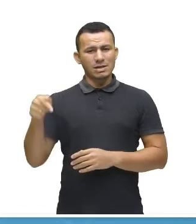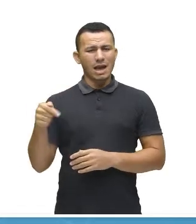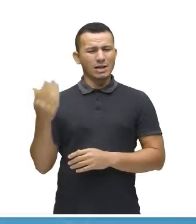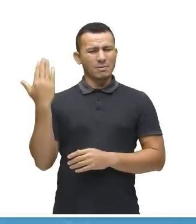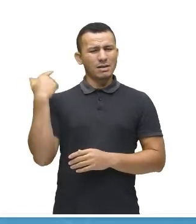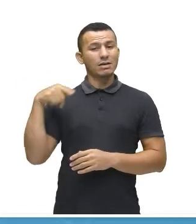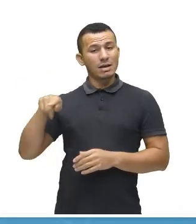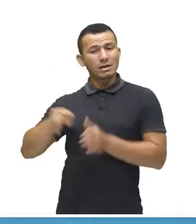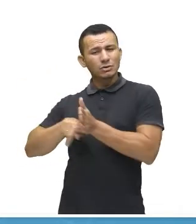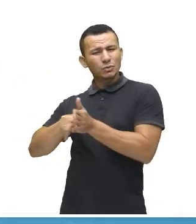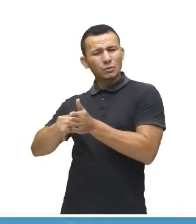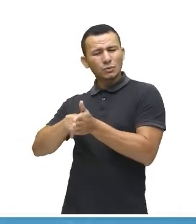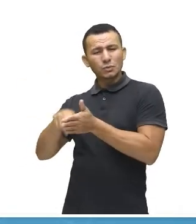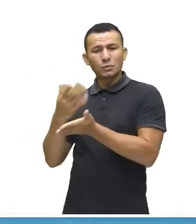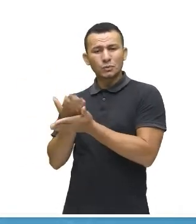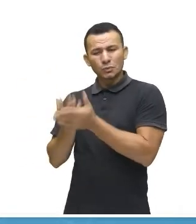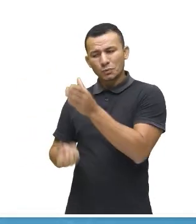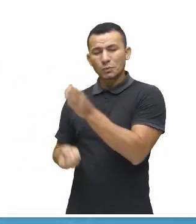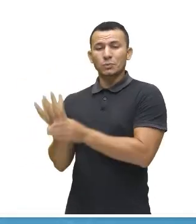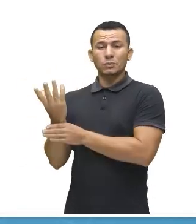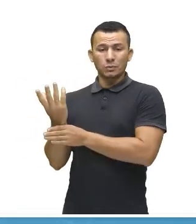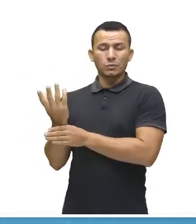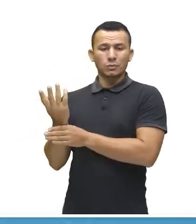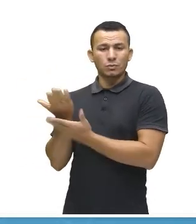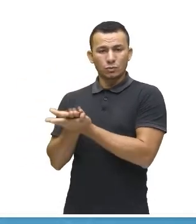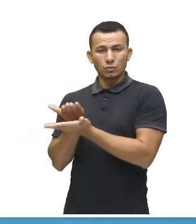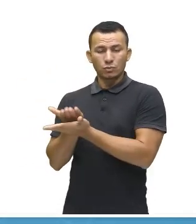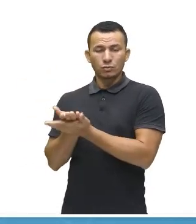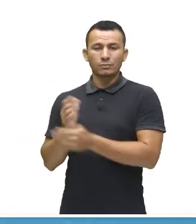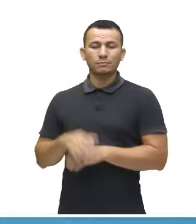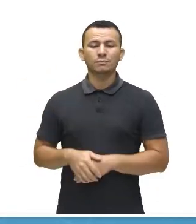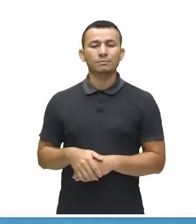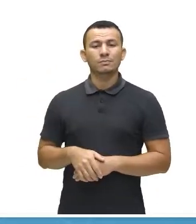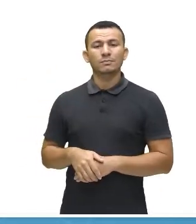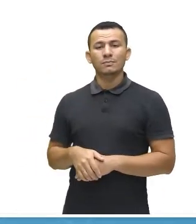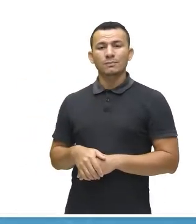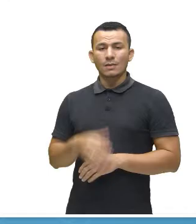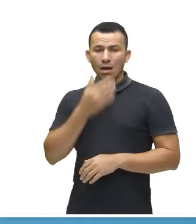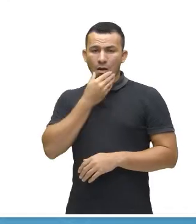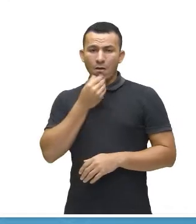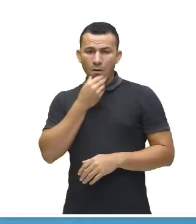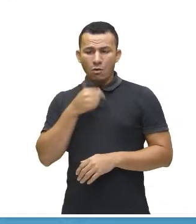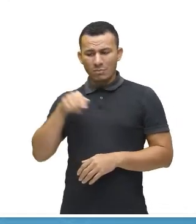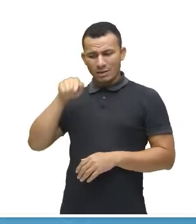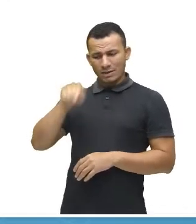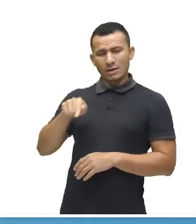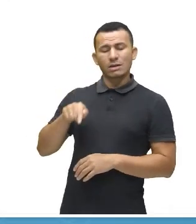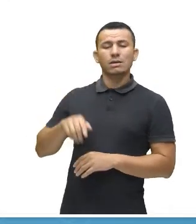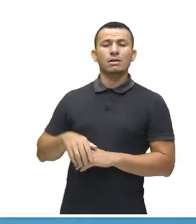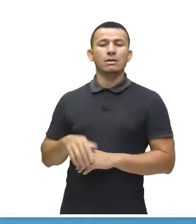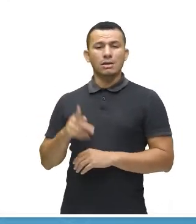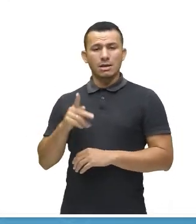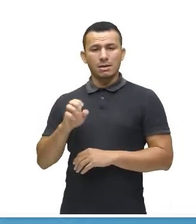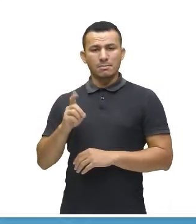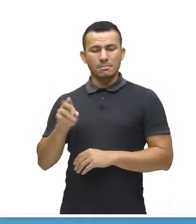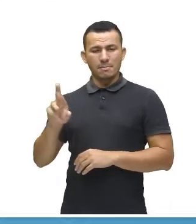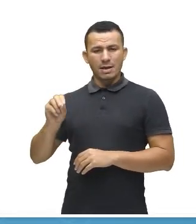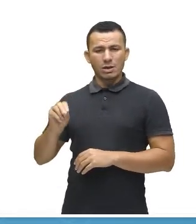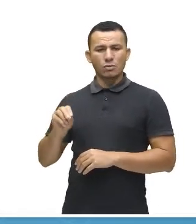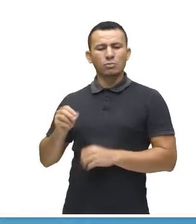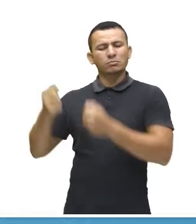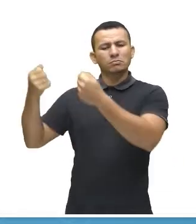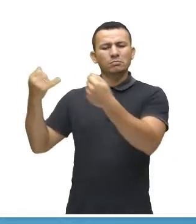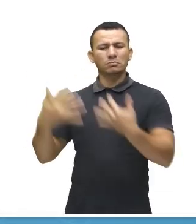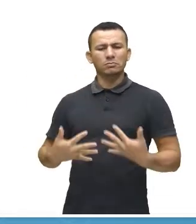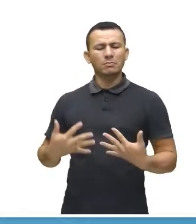1967. Nessa regionalização, Pedro Pinchas considerou a formação histórica